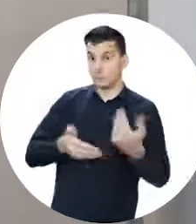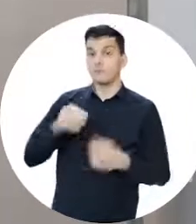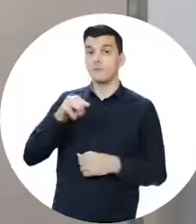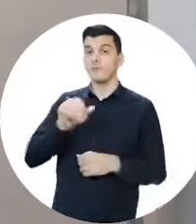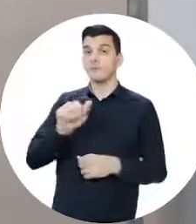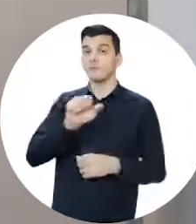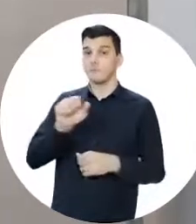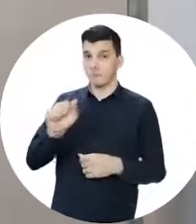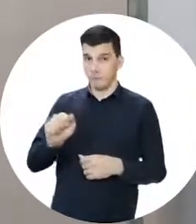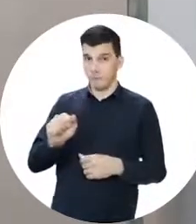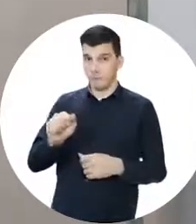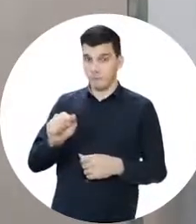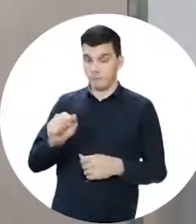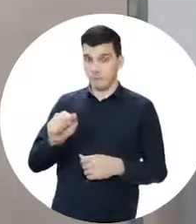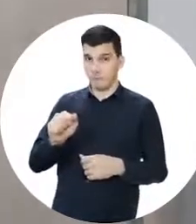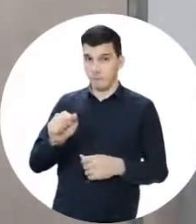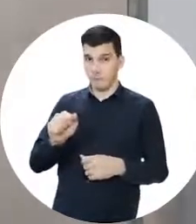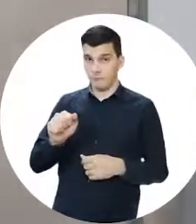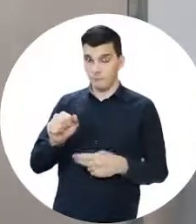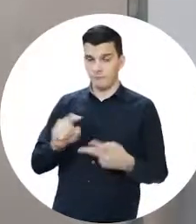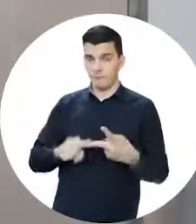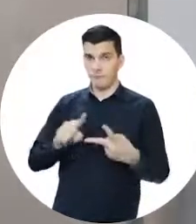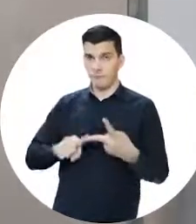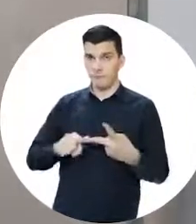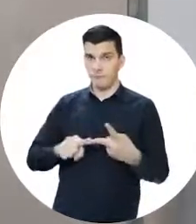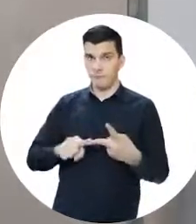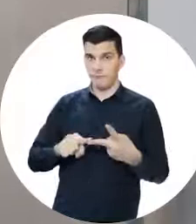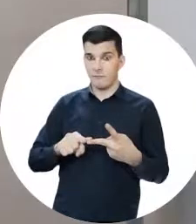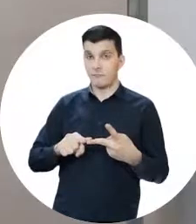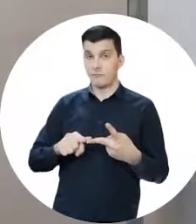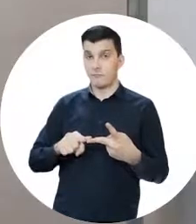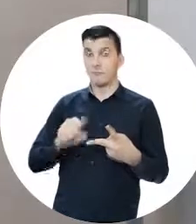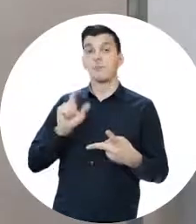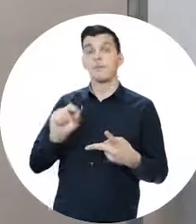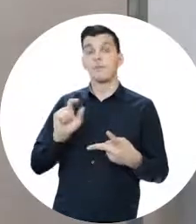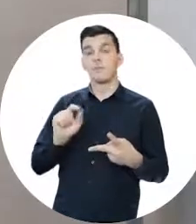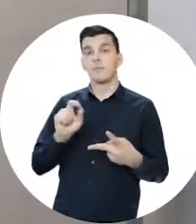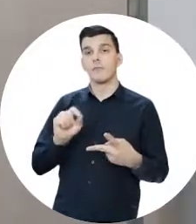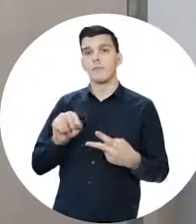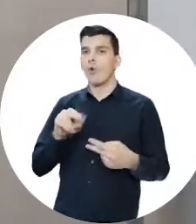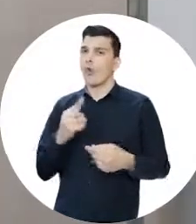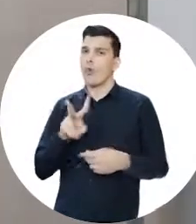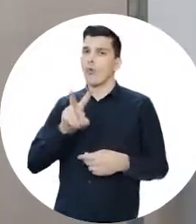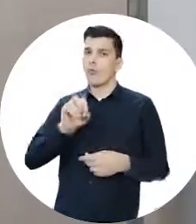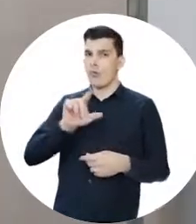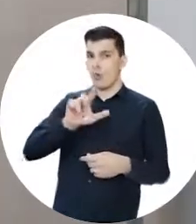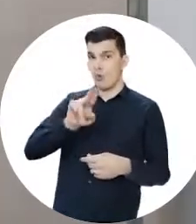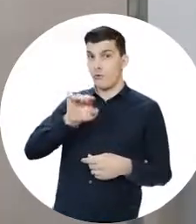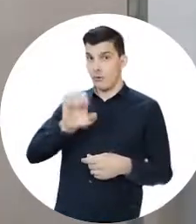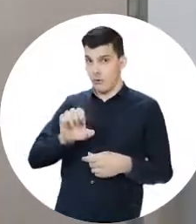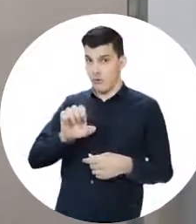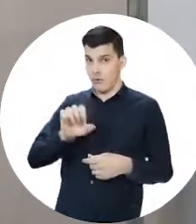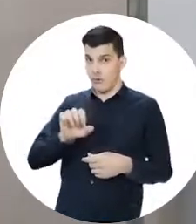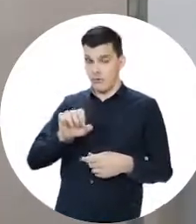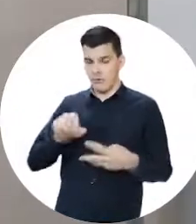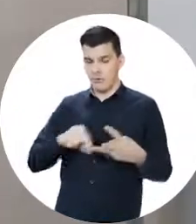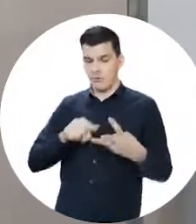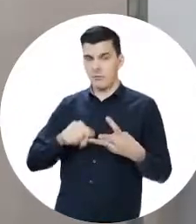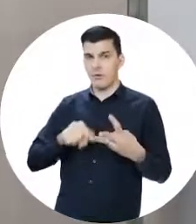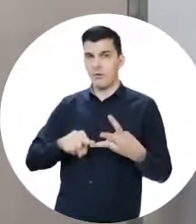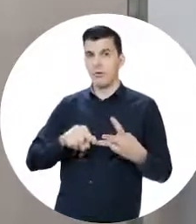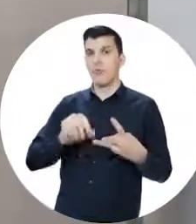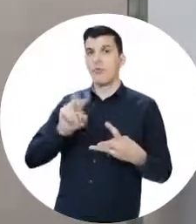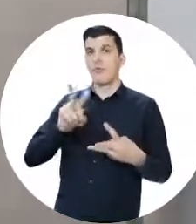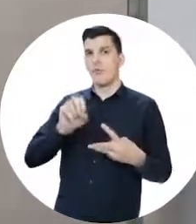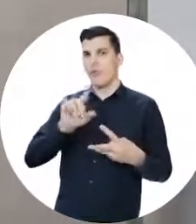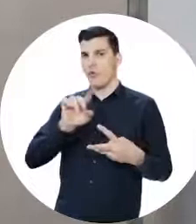massa de um soluto e a massa de uma solução, ou o volume de soluto e o volume dessa